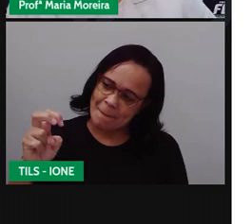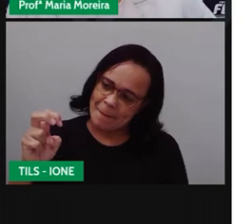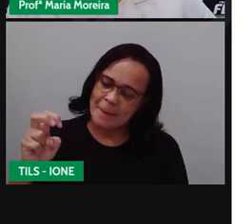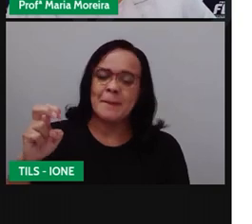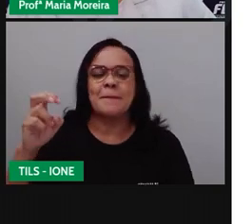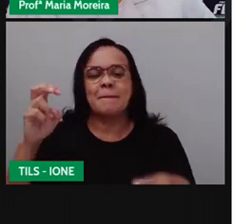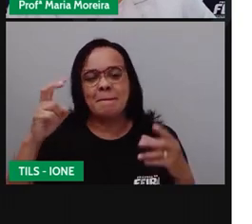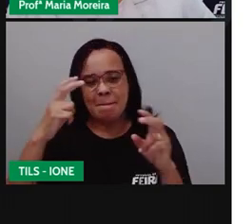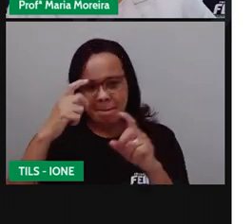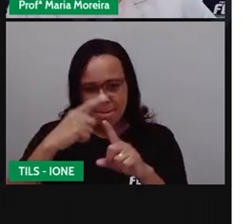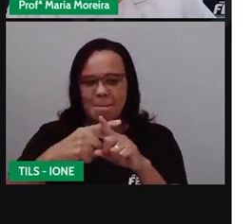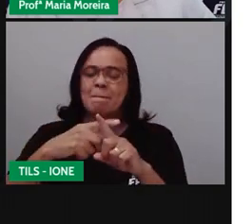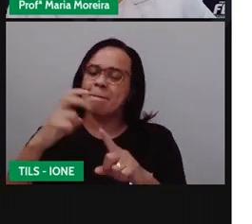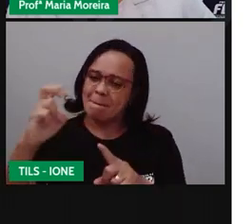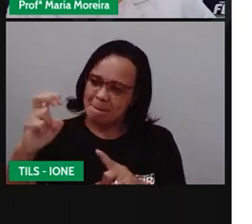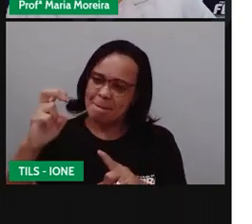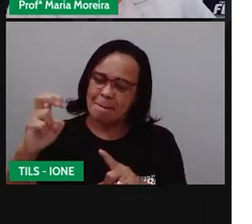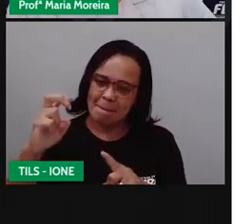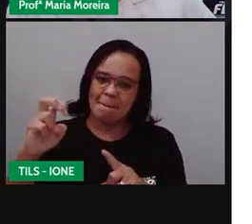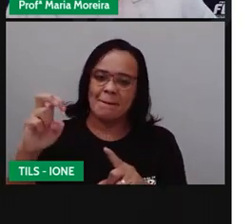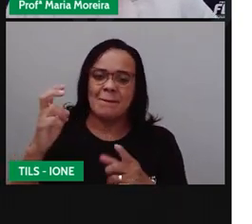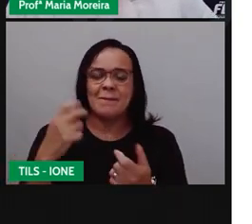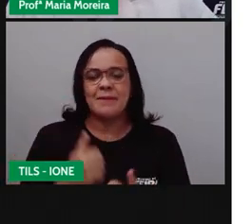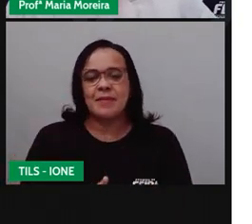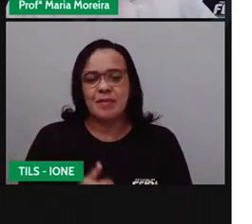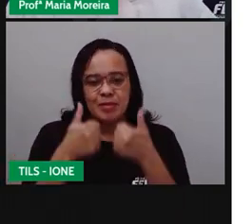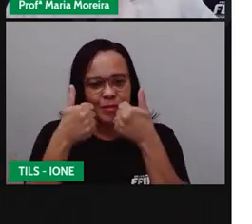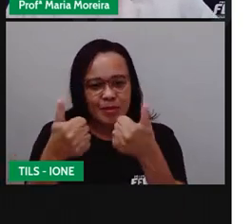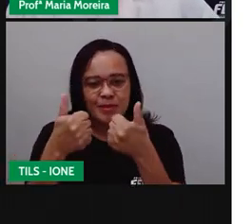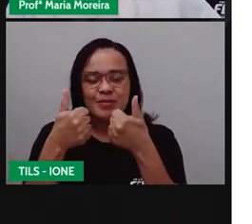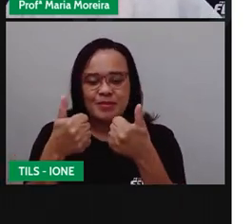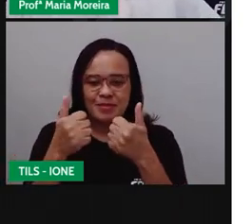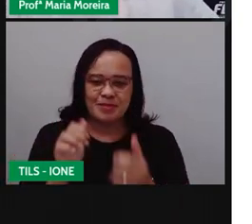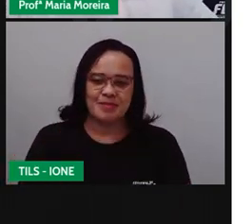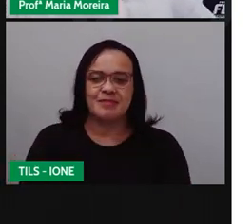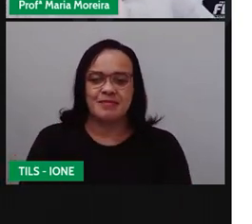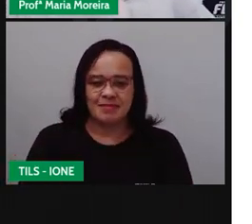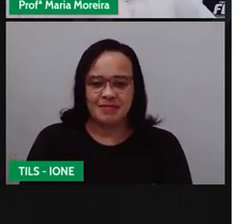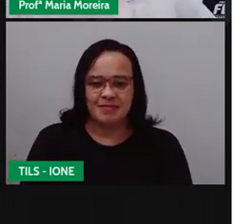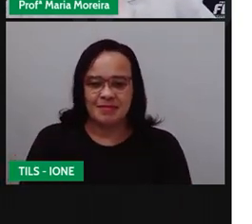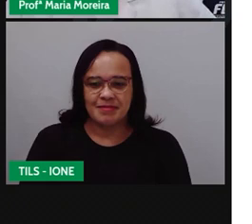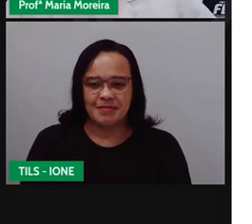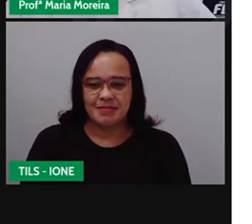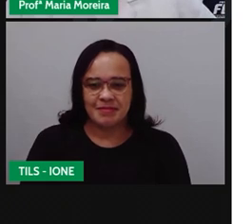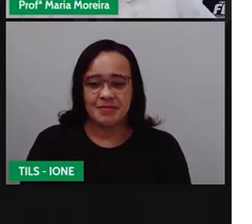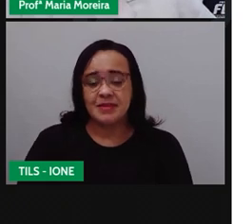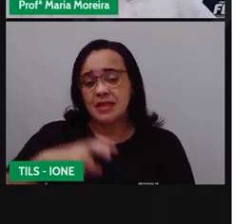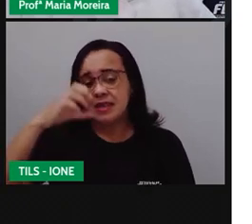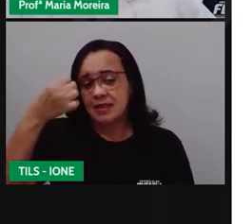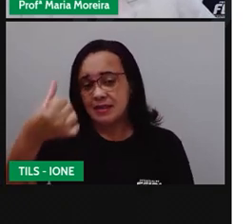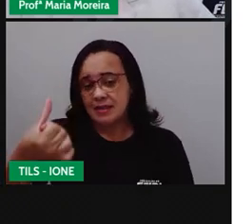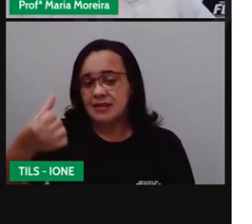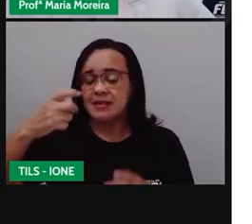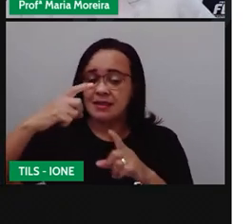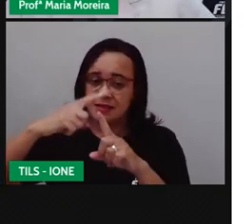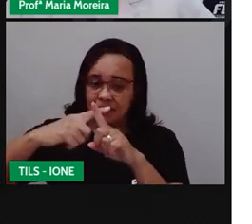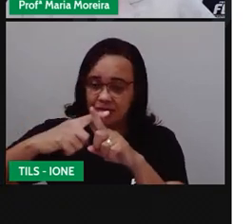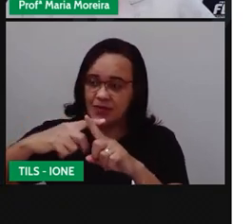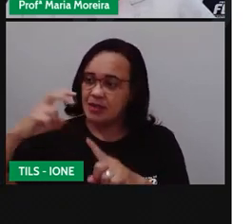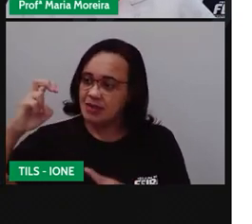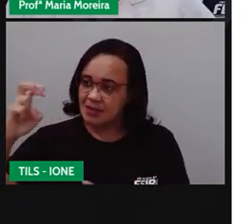5 vezes, não é isso? Pronto. Então, vamos lá. Então, 6 vezes